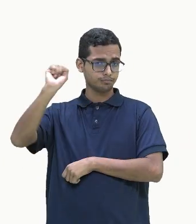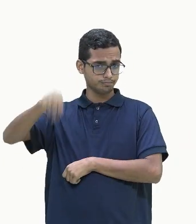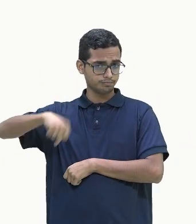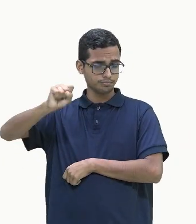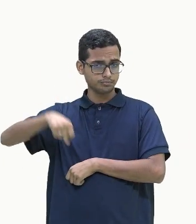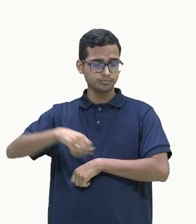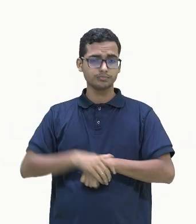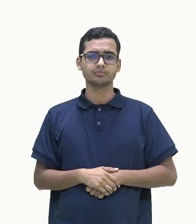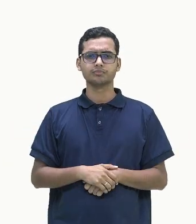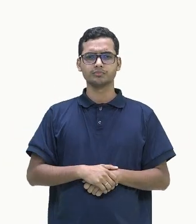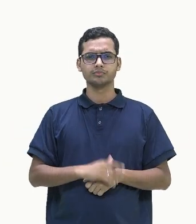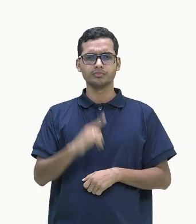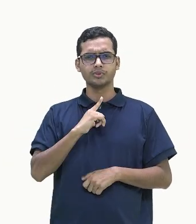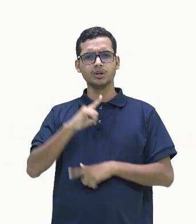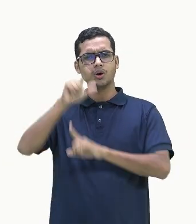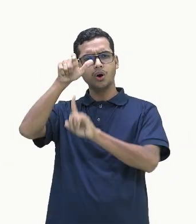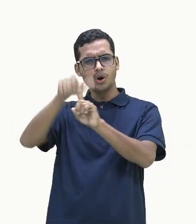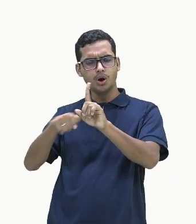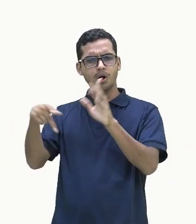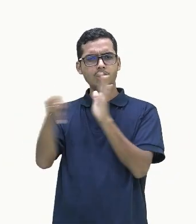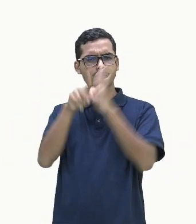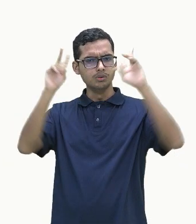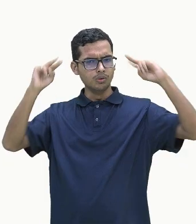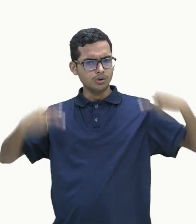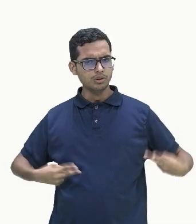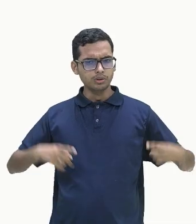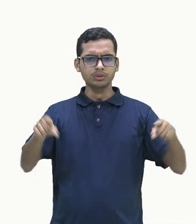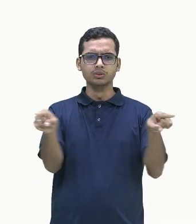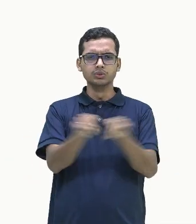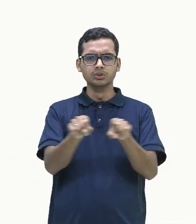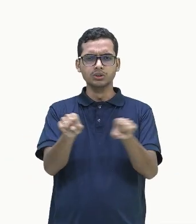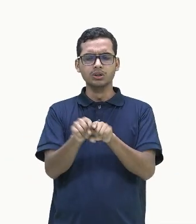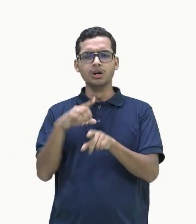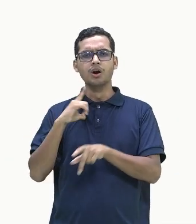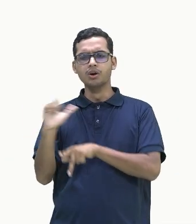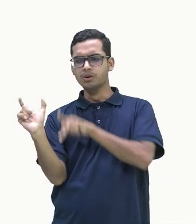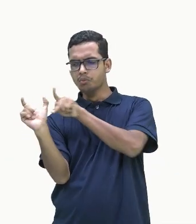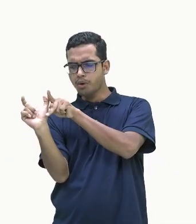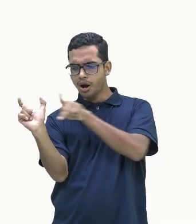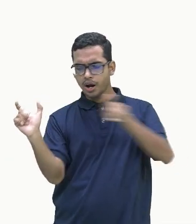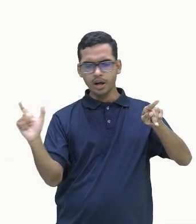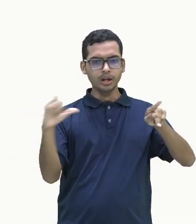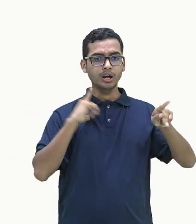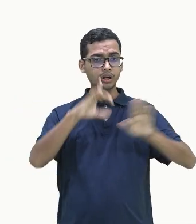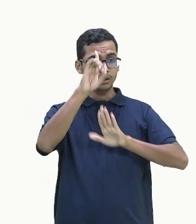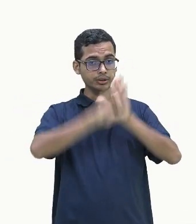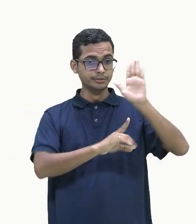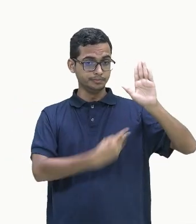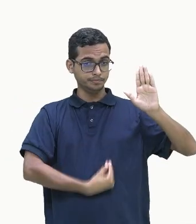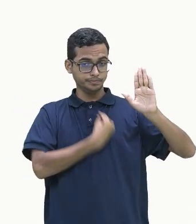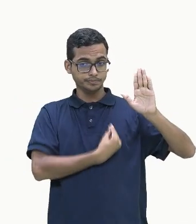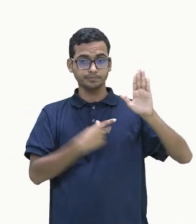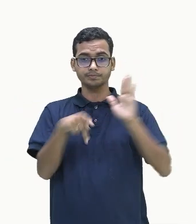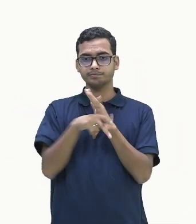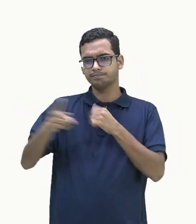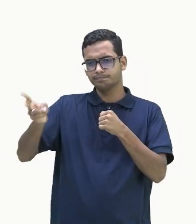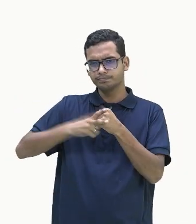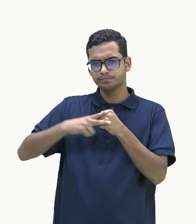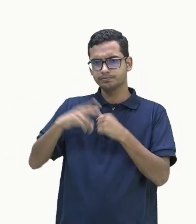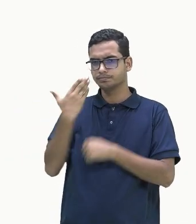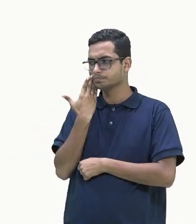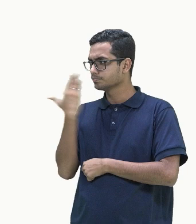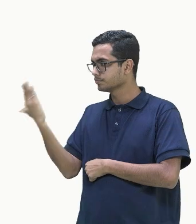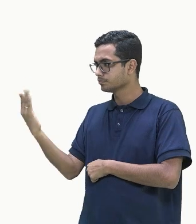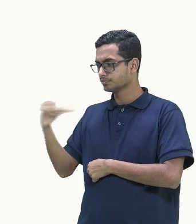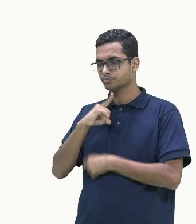o meu sujeito é todo ser humano, o meu predicado é tem direito à vida. Observem que este verbo, o verbo ter, é